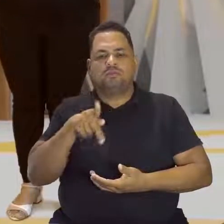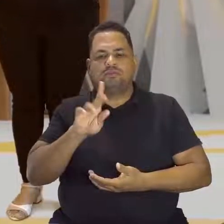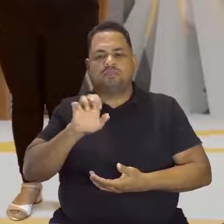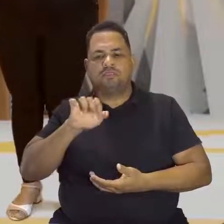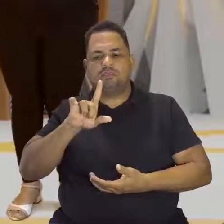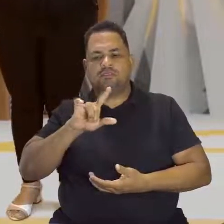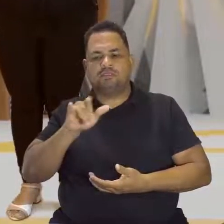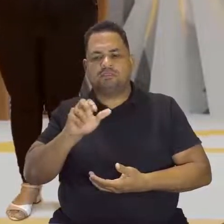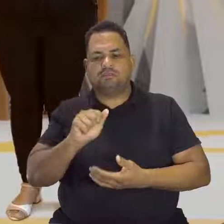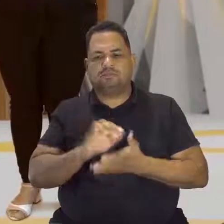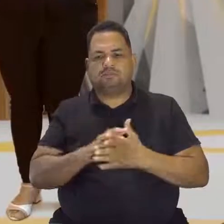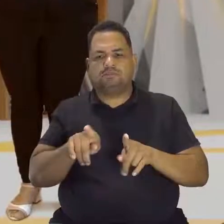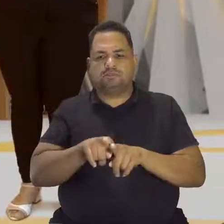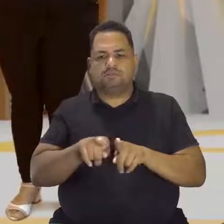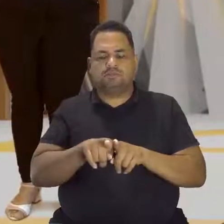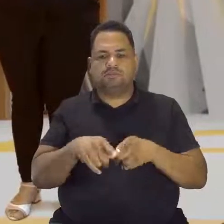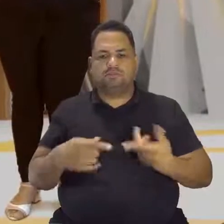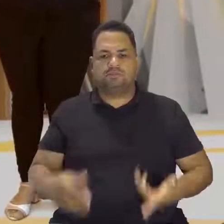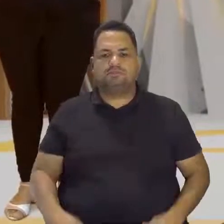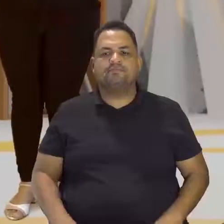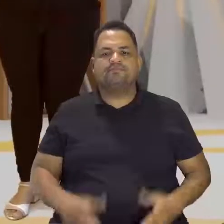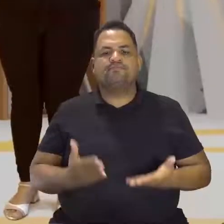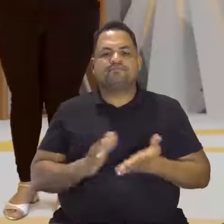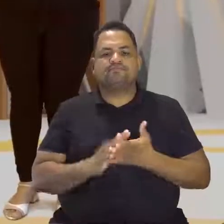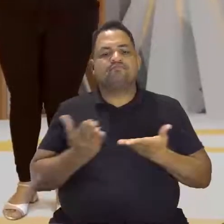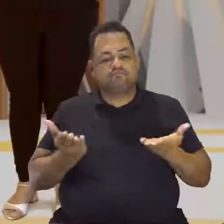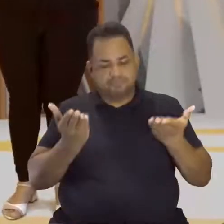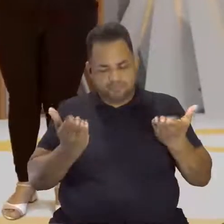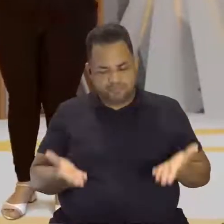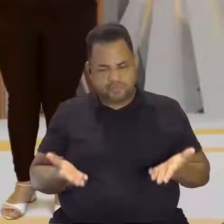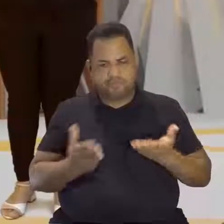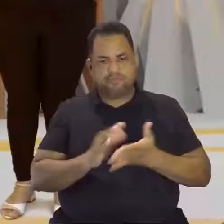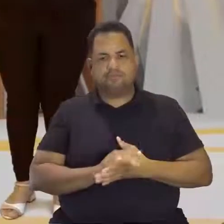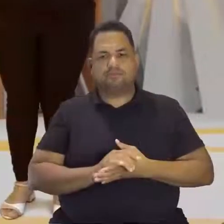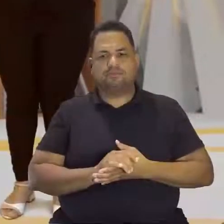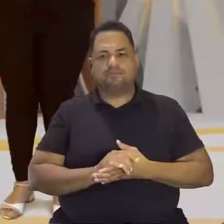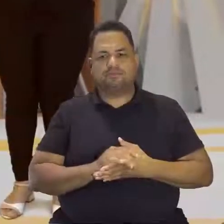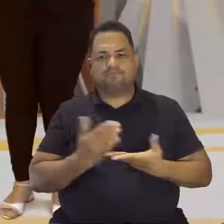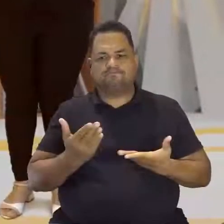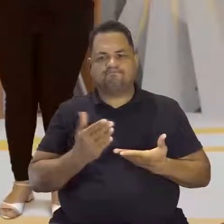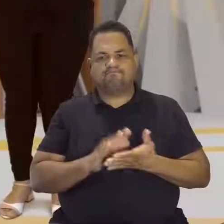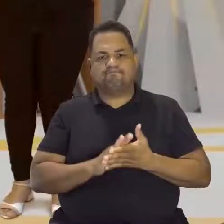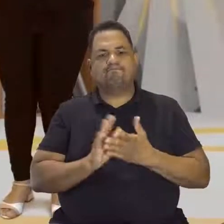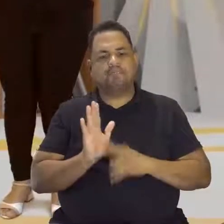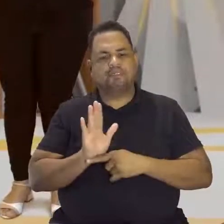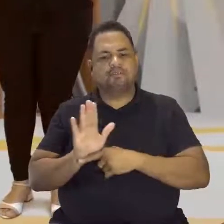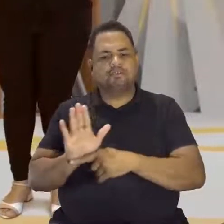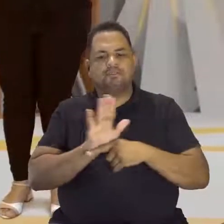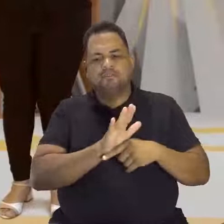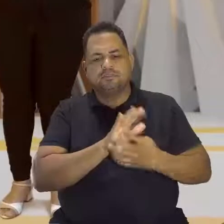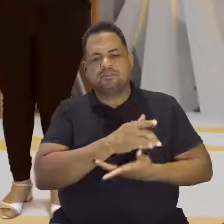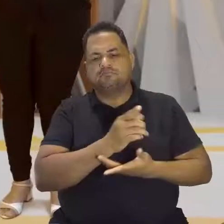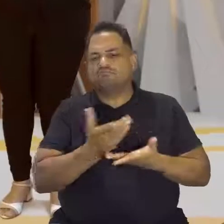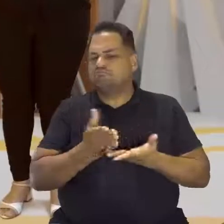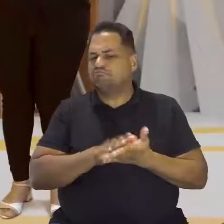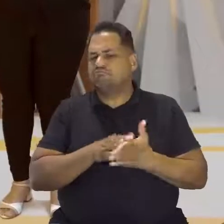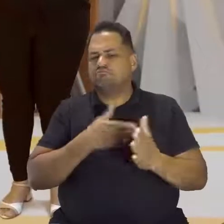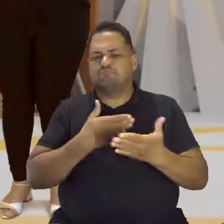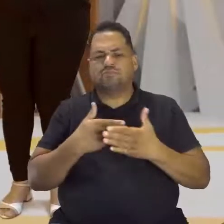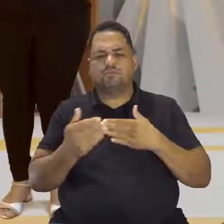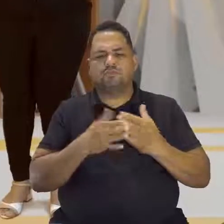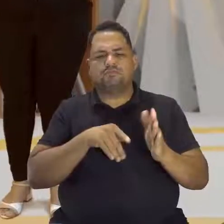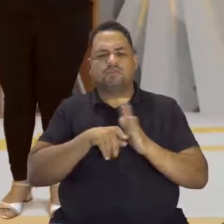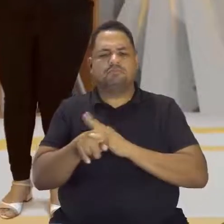professora Elisângela, tá? Então, a gente está à disposição para para atender vocês qualquer demanda que vocês trouxerem.